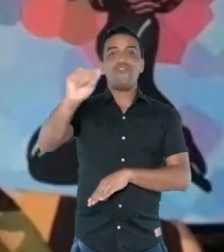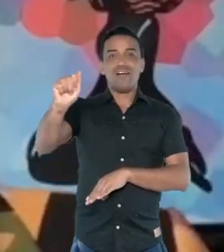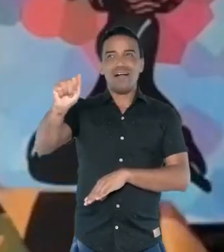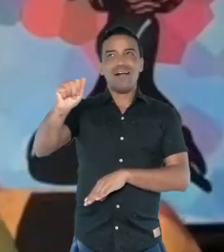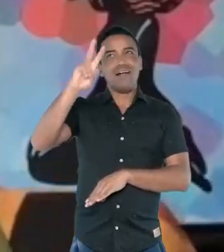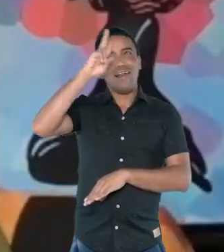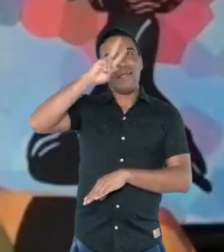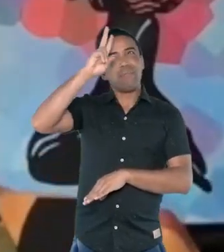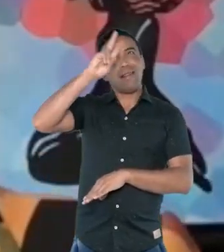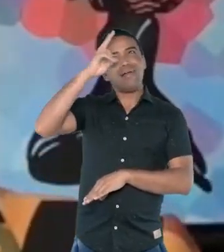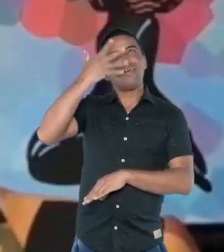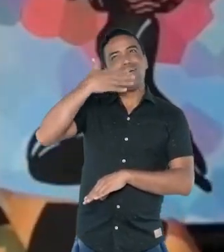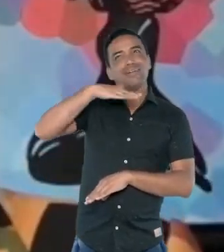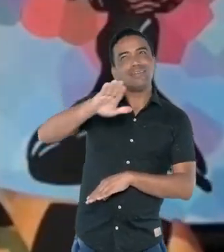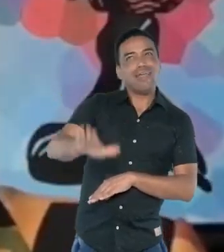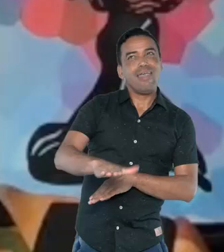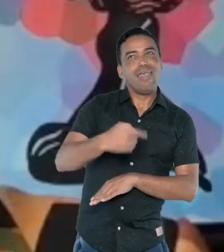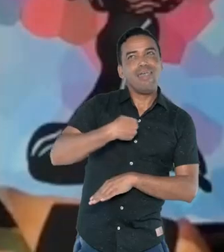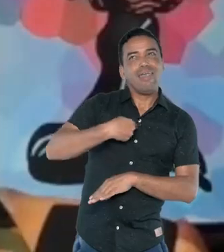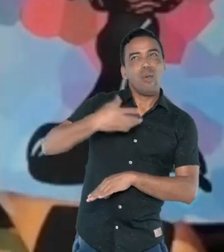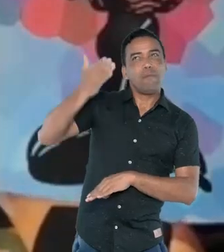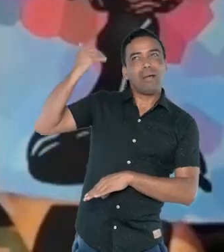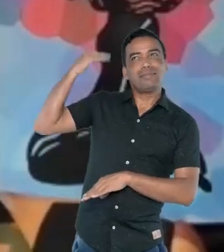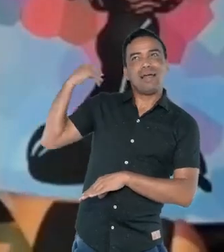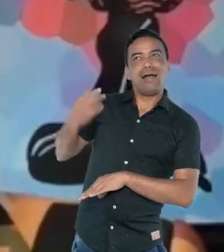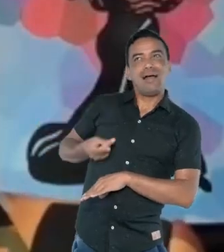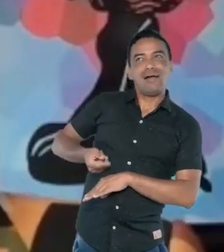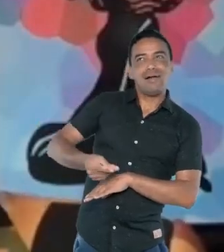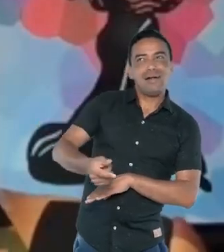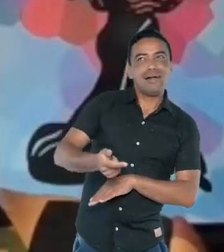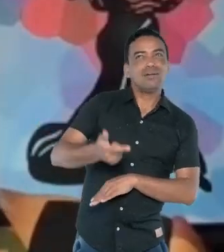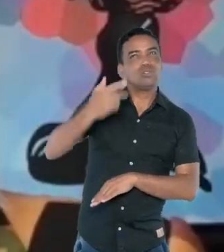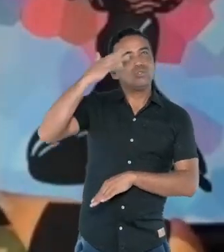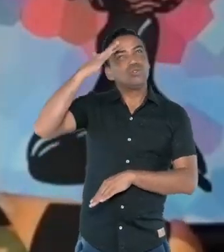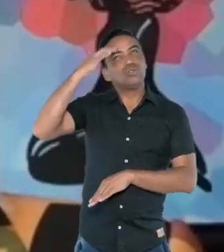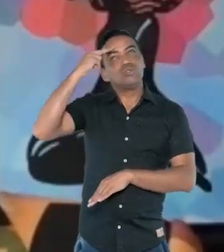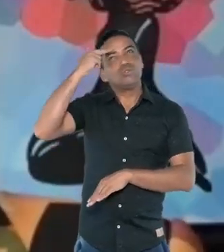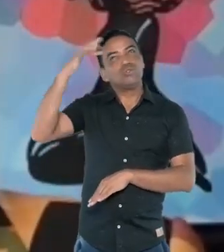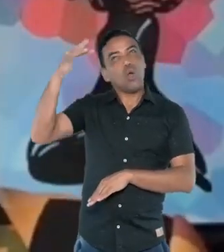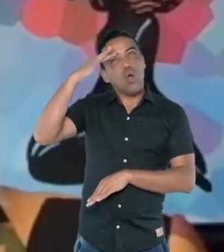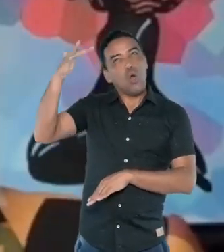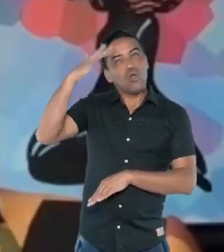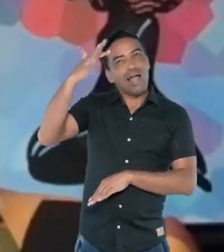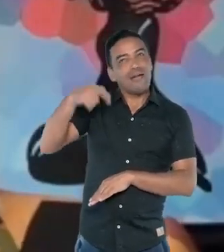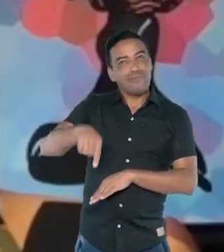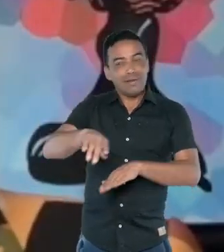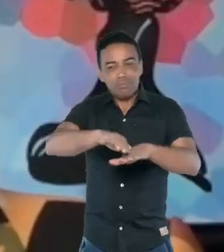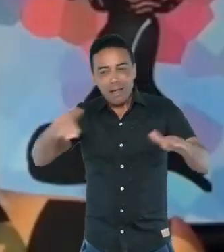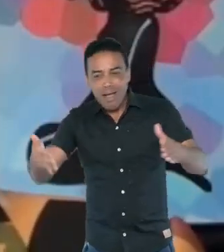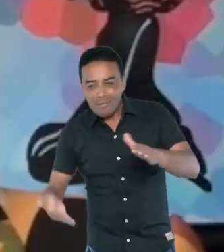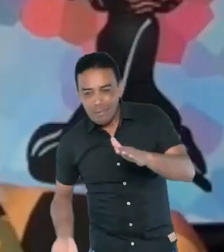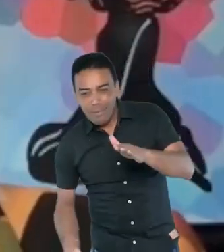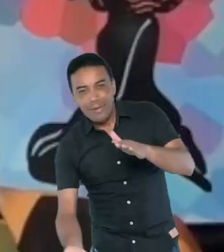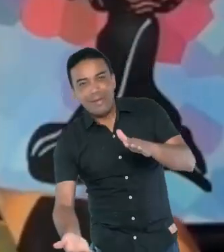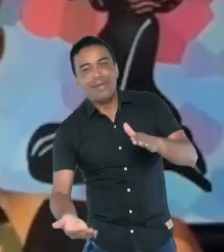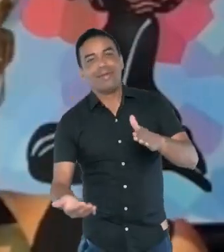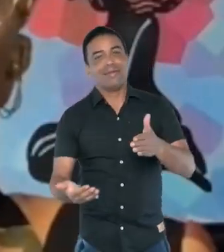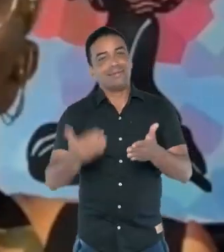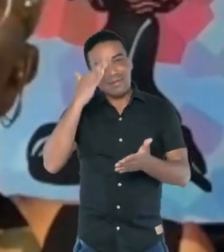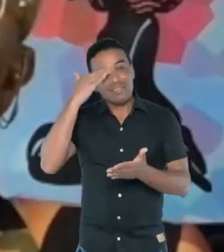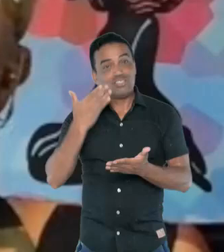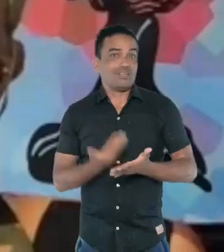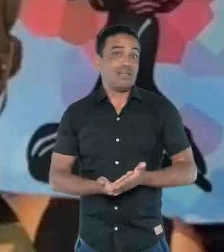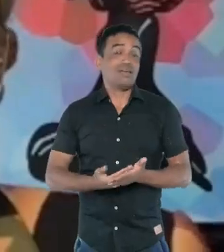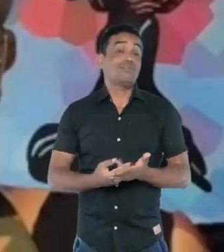mesa, e tentar entender com o que ela sonhava, como que ela via o mundo, o que ela acreditava, que me mostrou